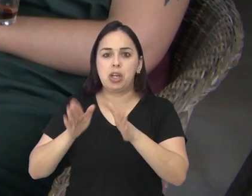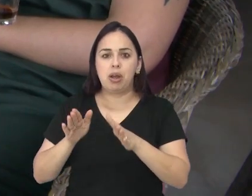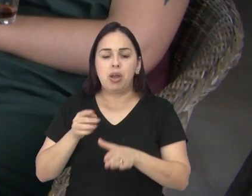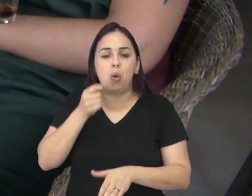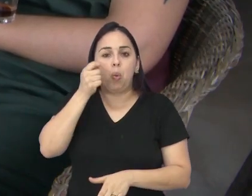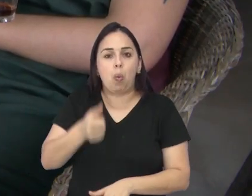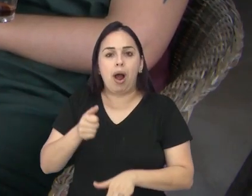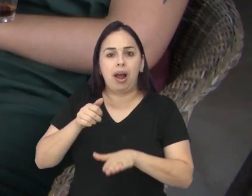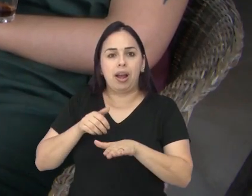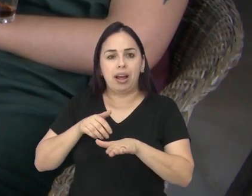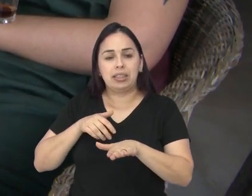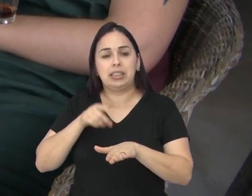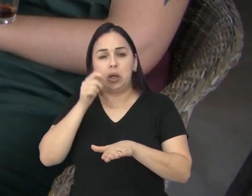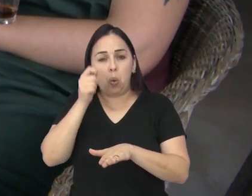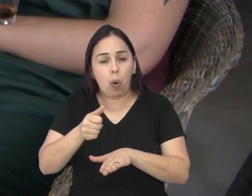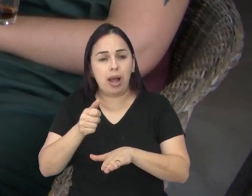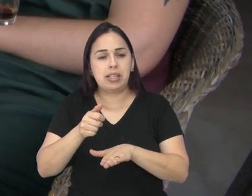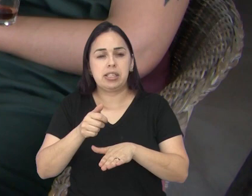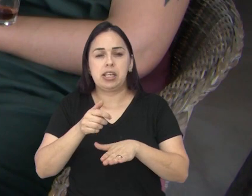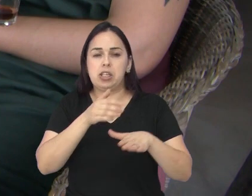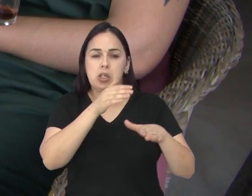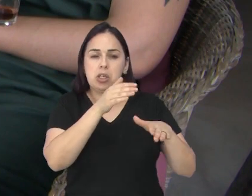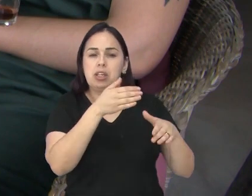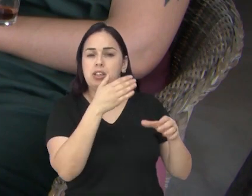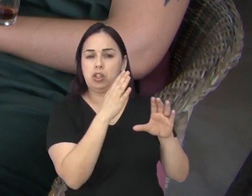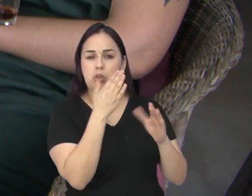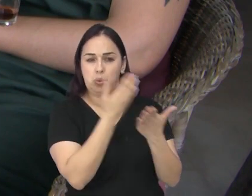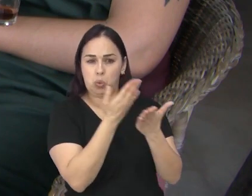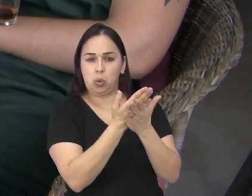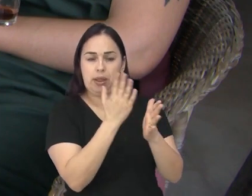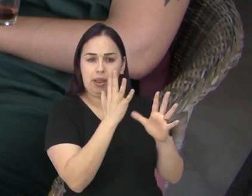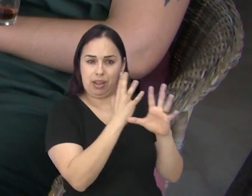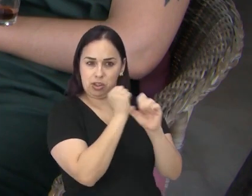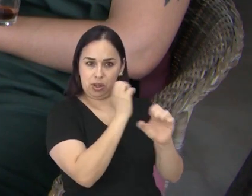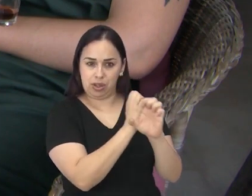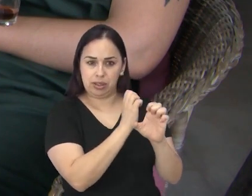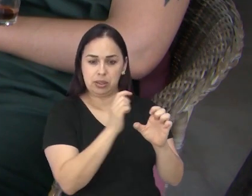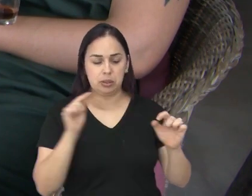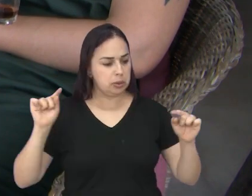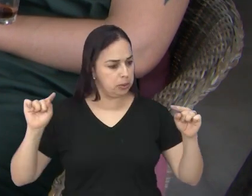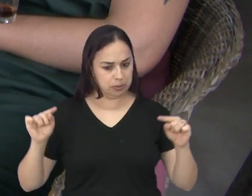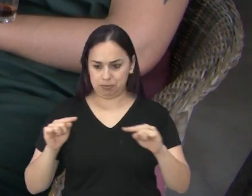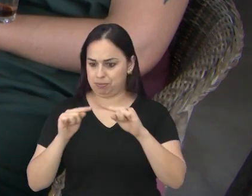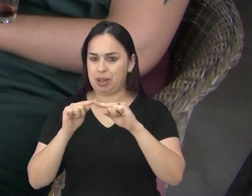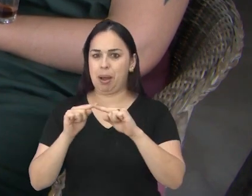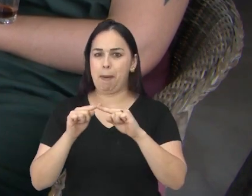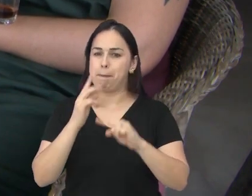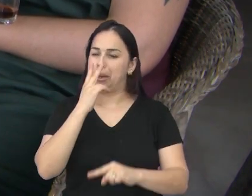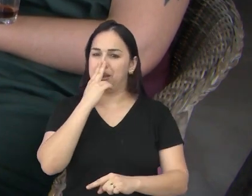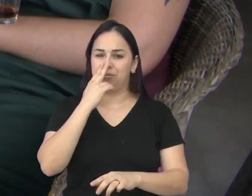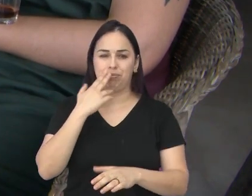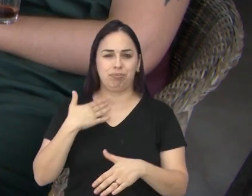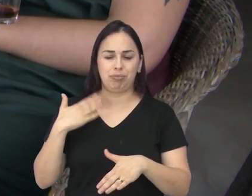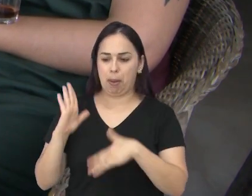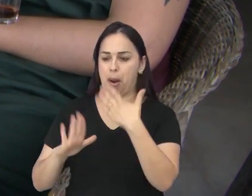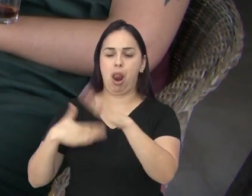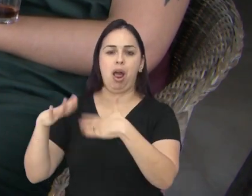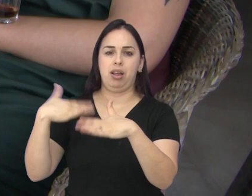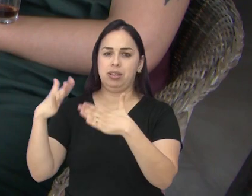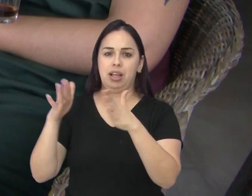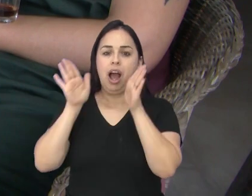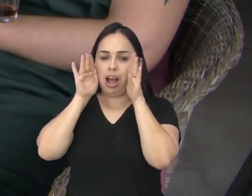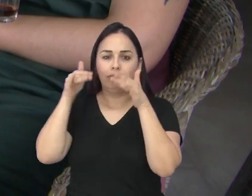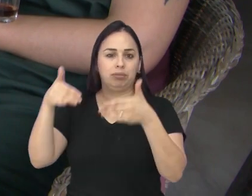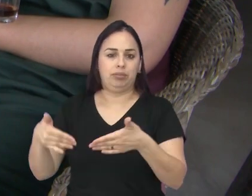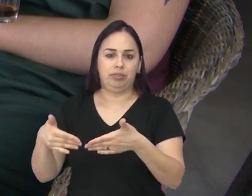passo da engenharia, já estava na engenharia quando eu entrei nessa questão, nossa, fechou. Aí, a partir daí, foi quase que